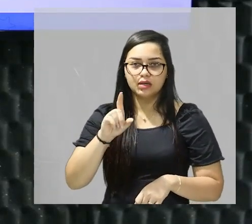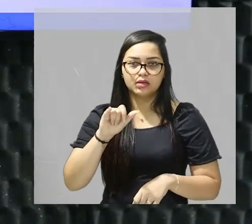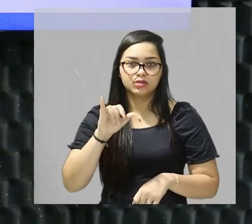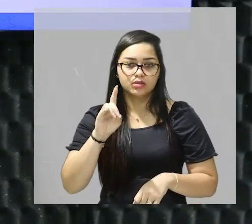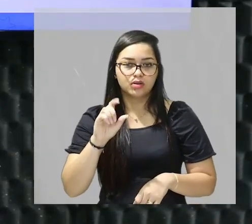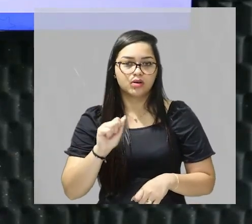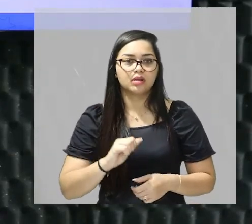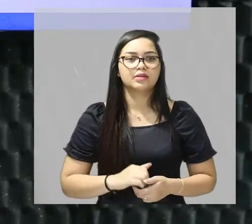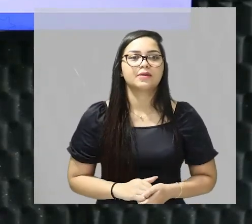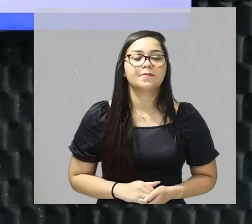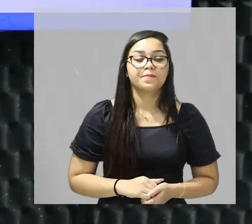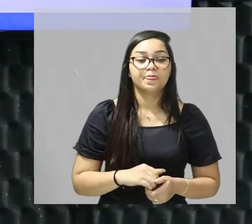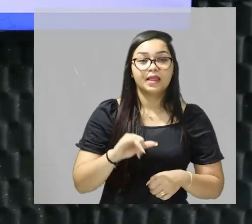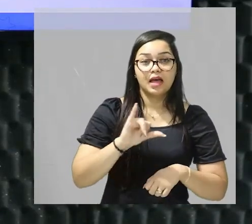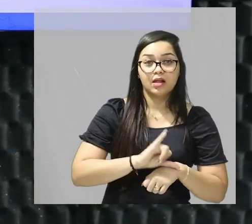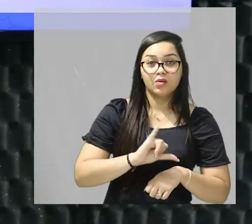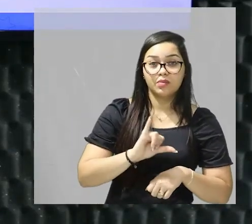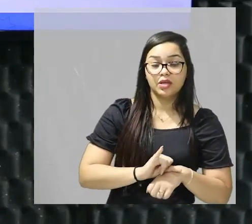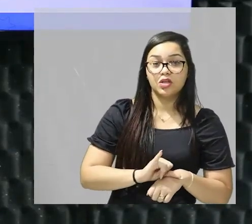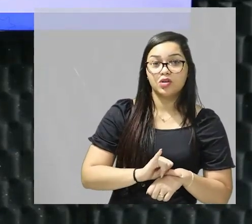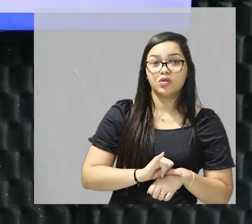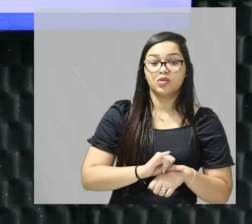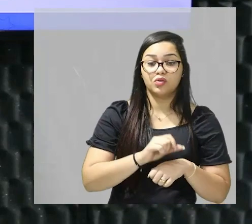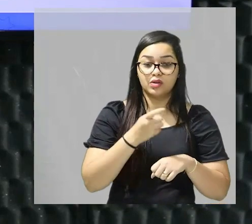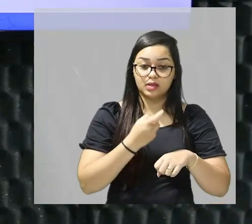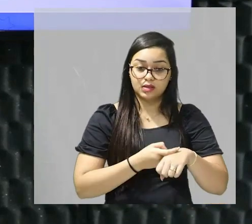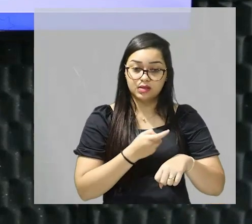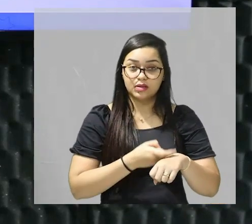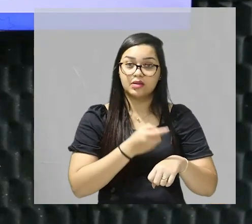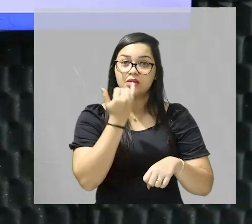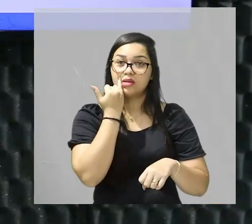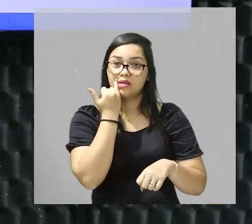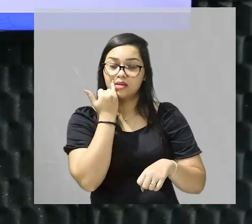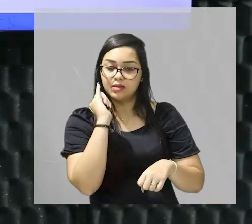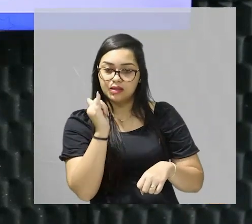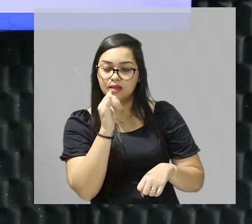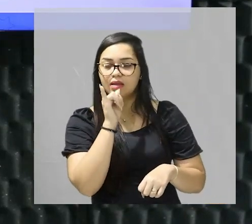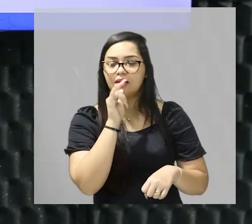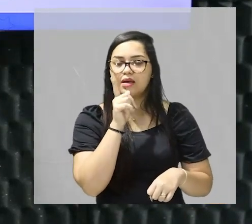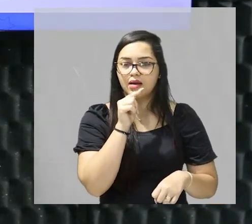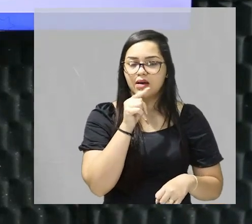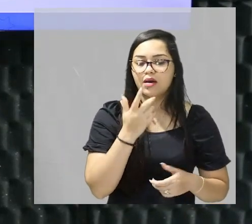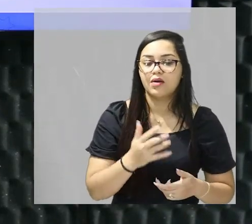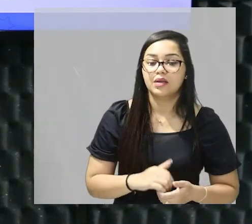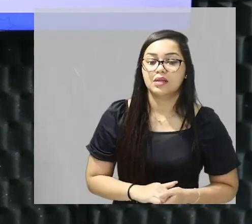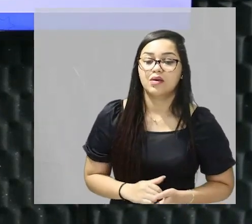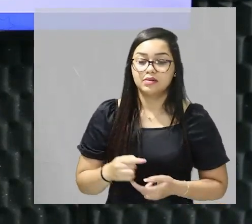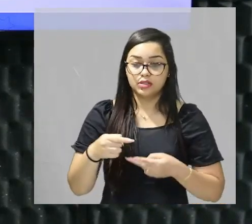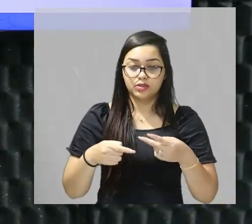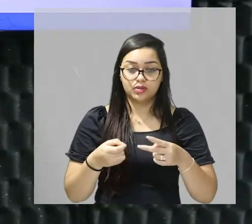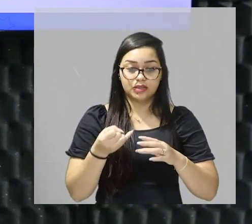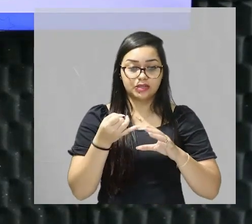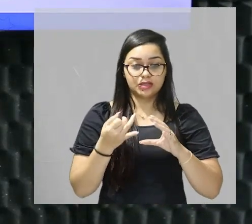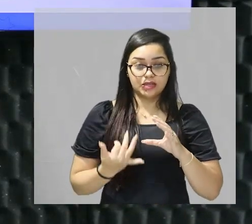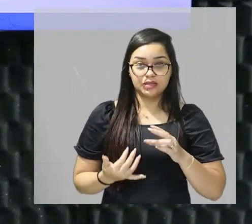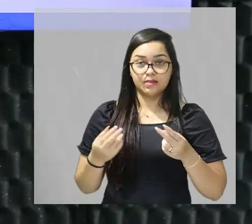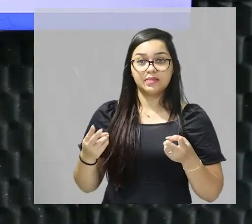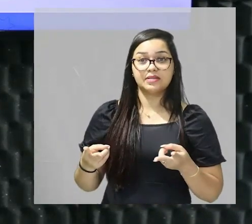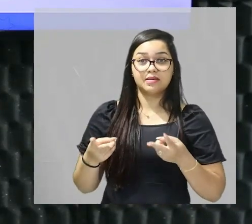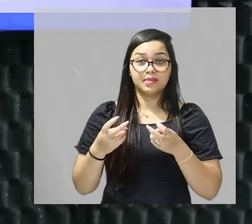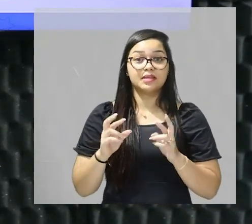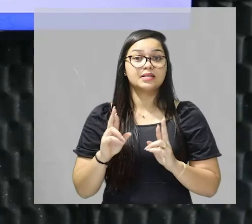Alumínio conduz a eletricidade nas duas fases, ok? Então, são essas características observadas